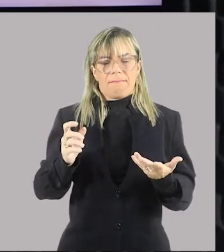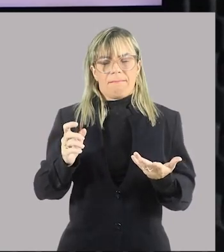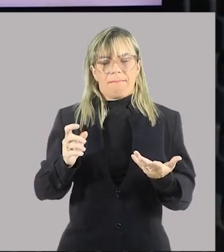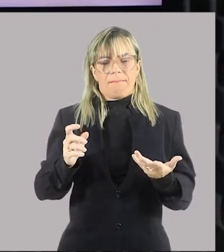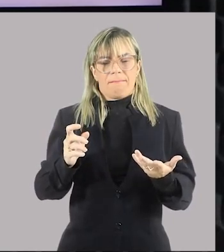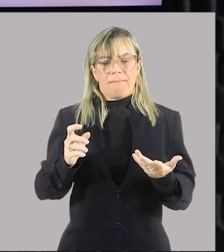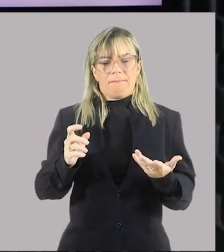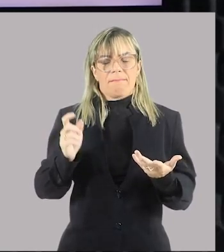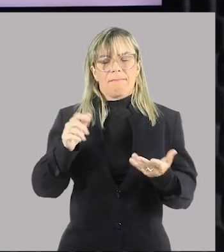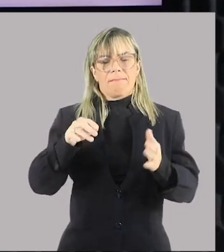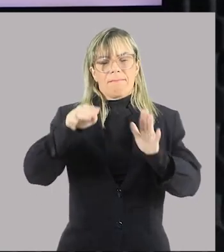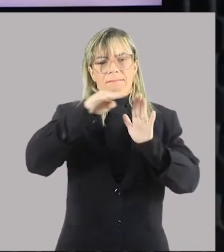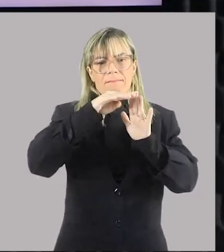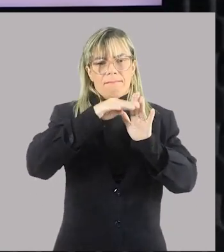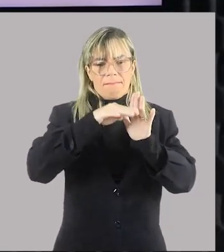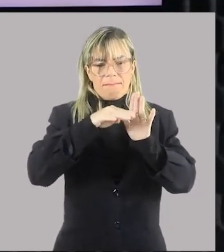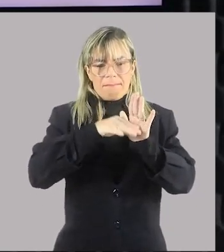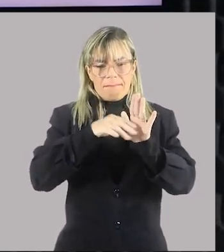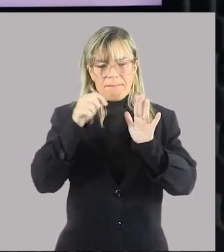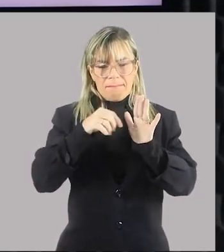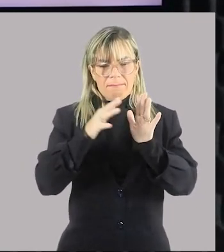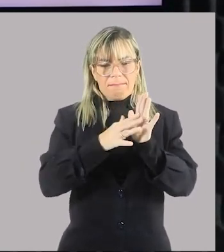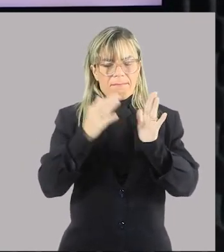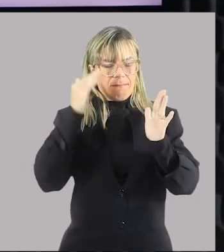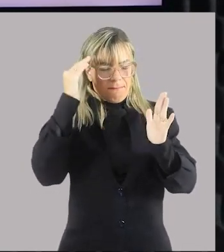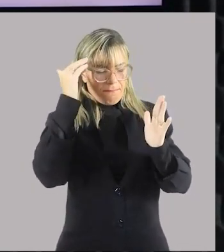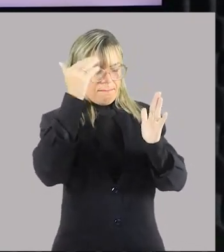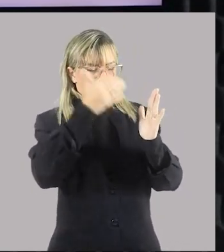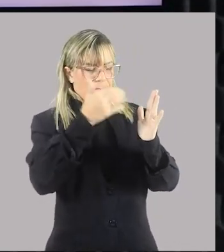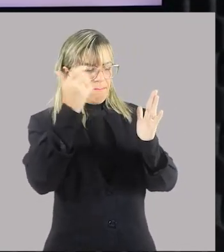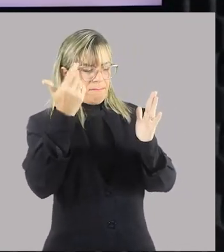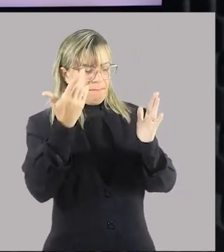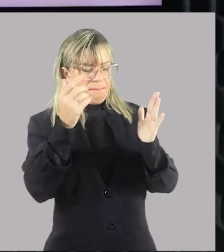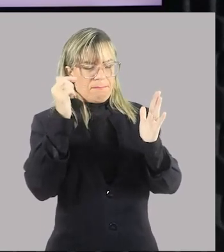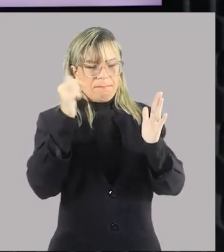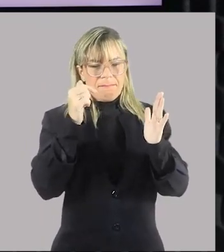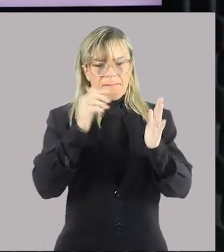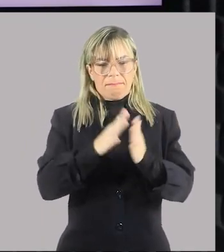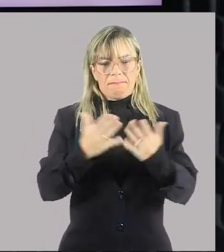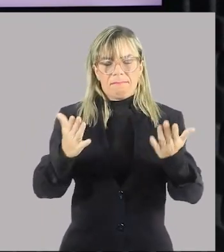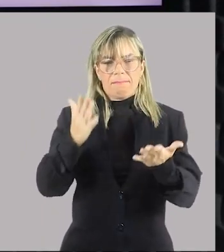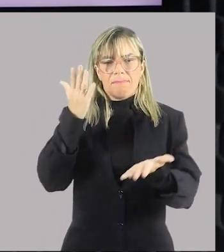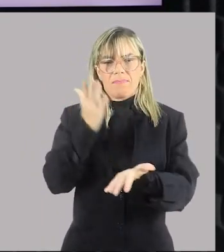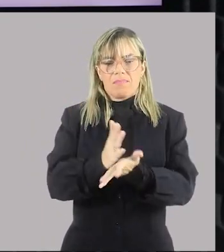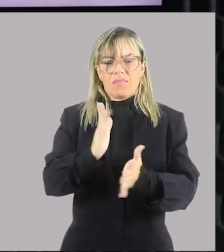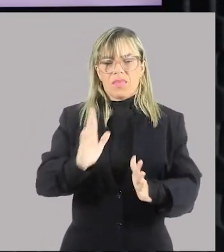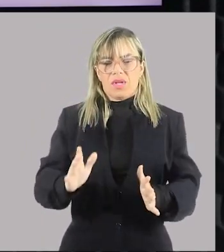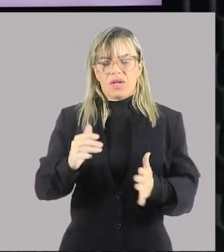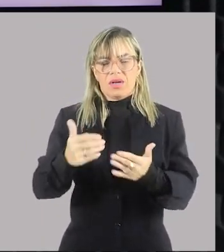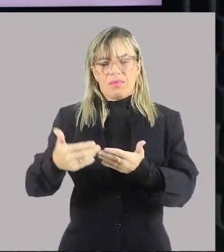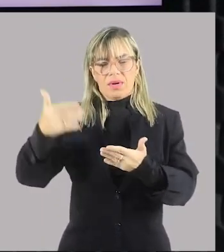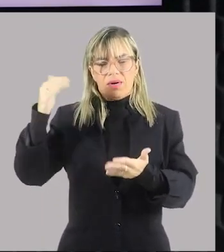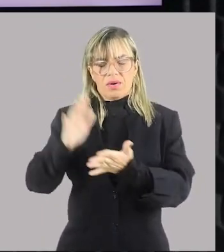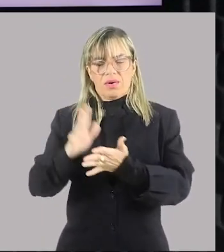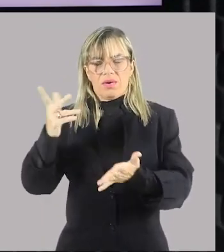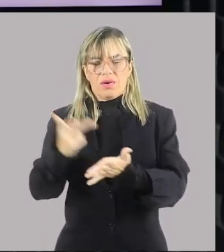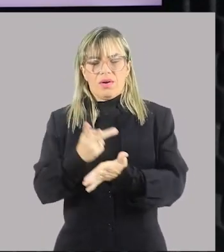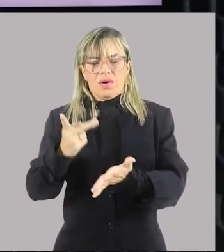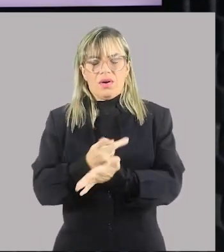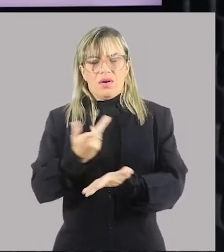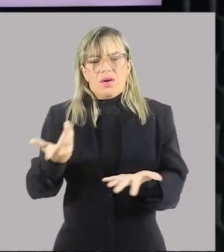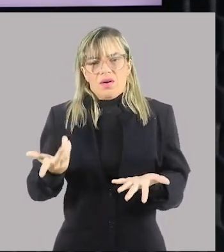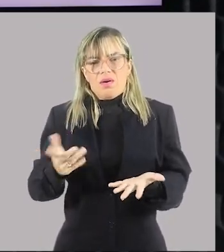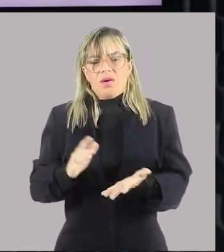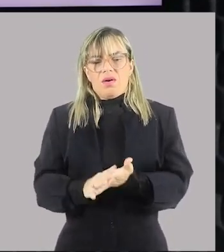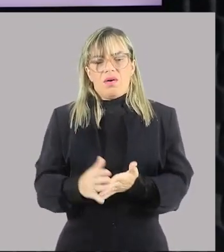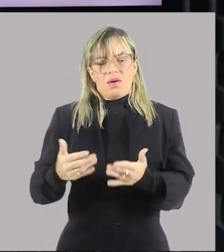não em pauta, mas sim acabar com algumas lacunas que foram deixadas, a reforma,